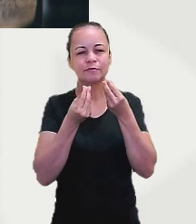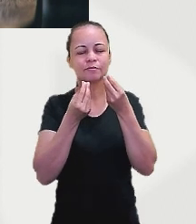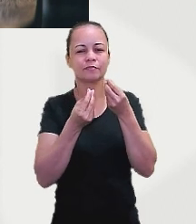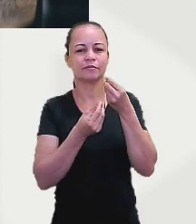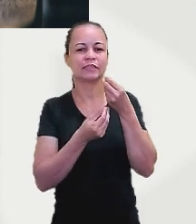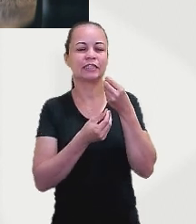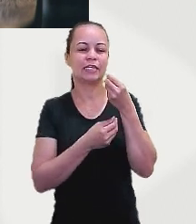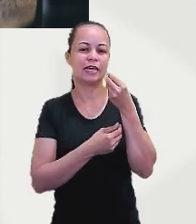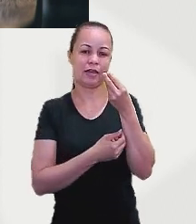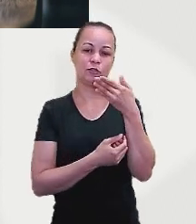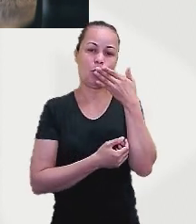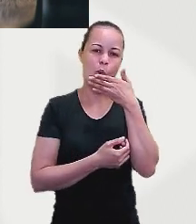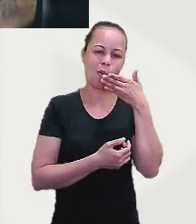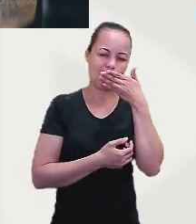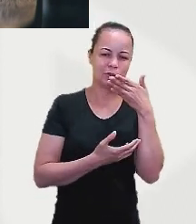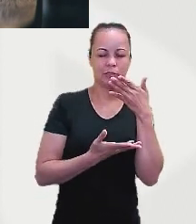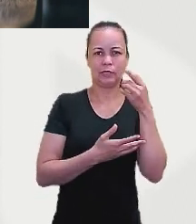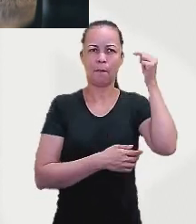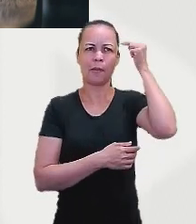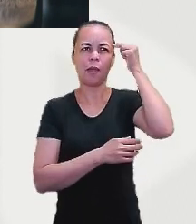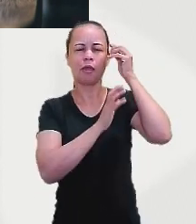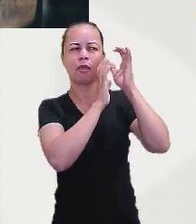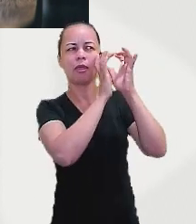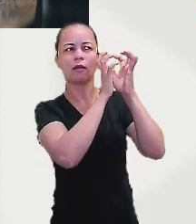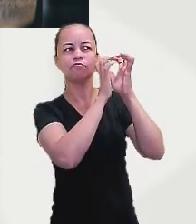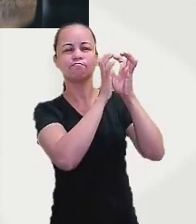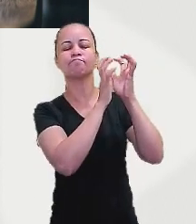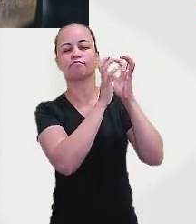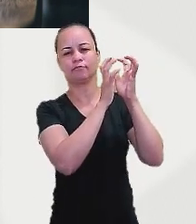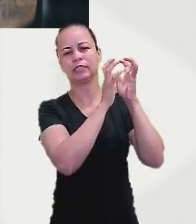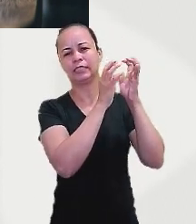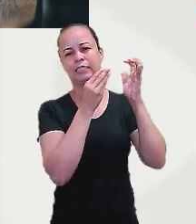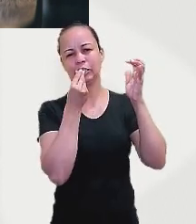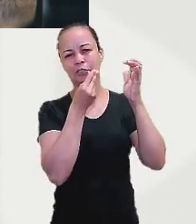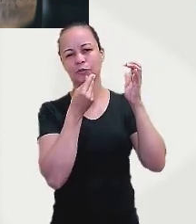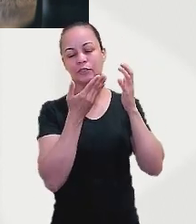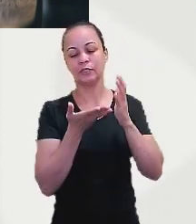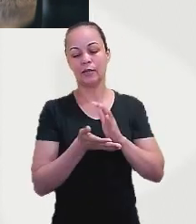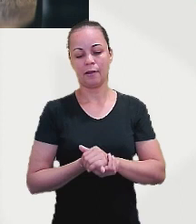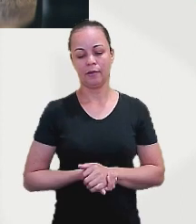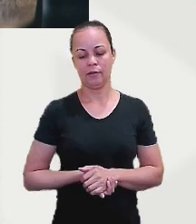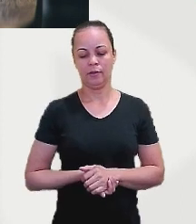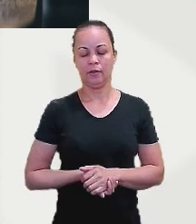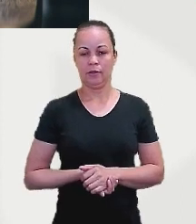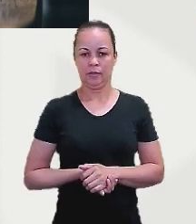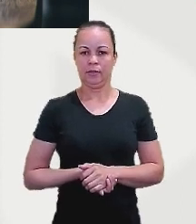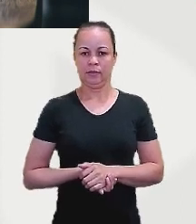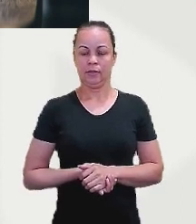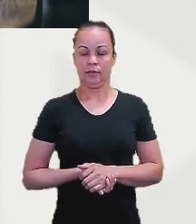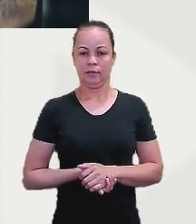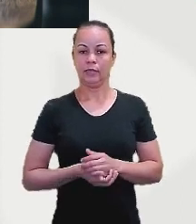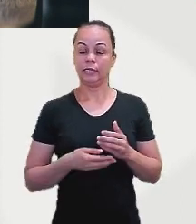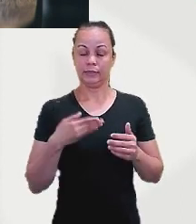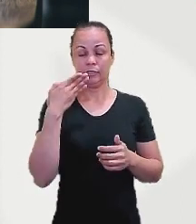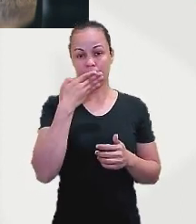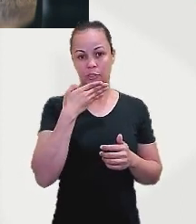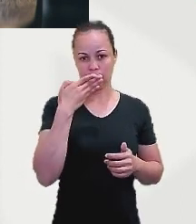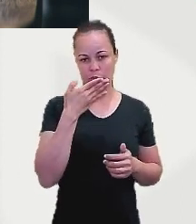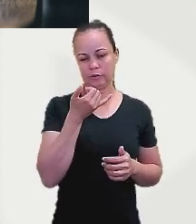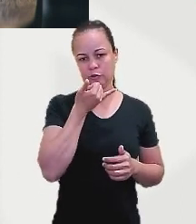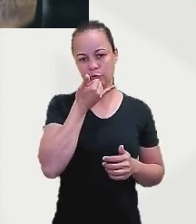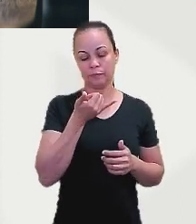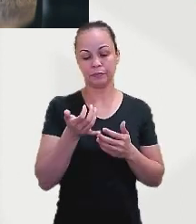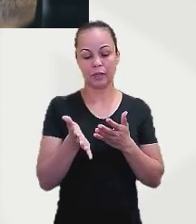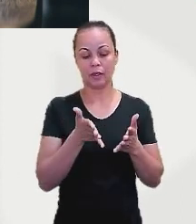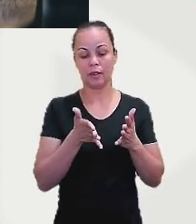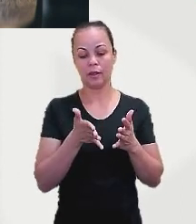a gente já se remete à ideia do nosso senso comum, do nosso doxer, que seja doce. Que seja açúcar. E não é. É uma